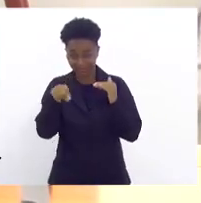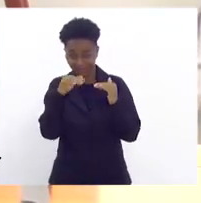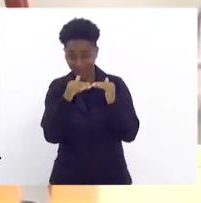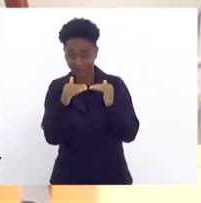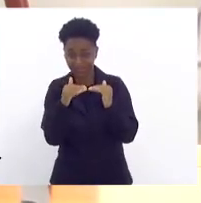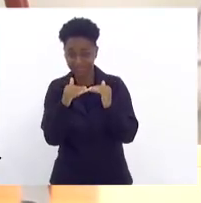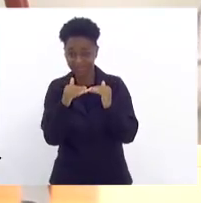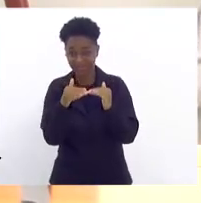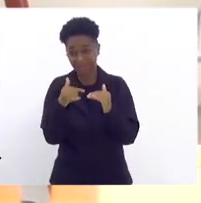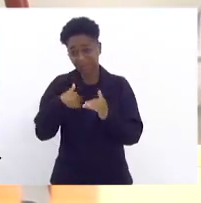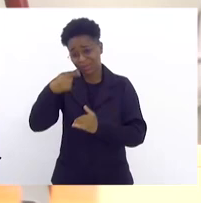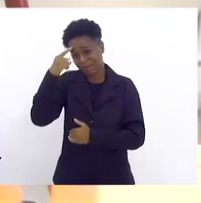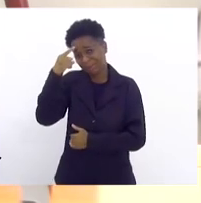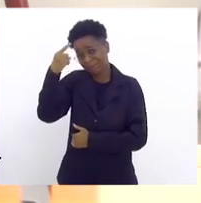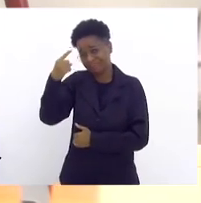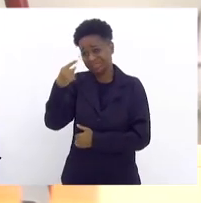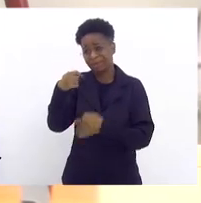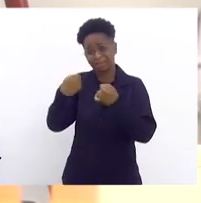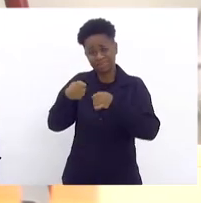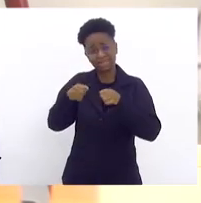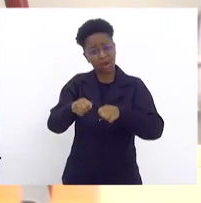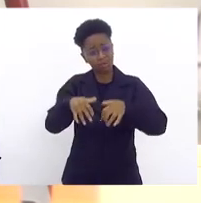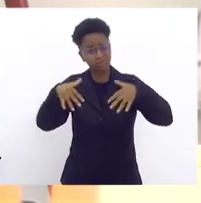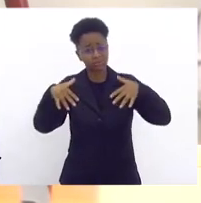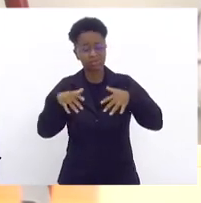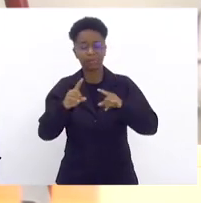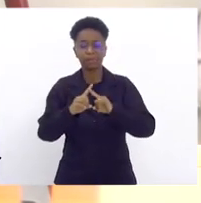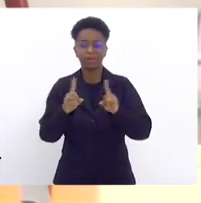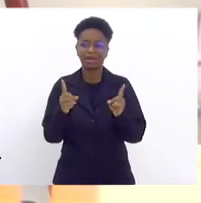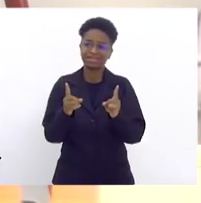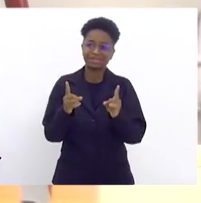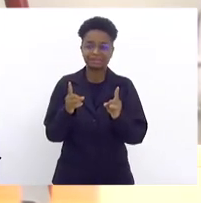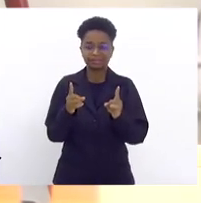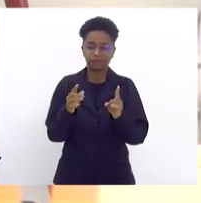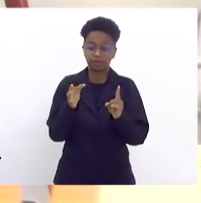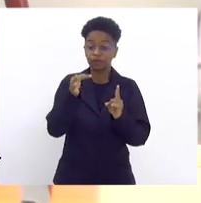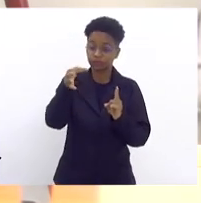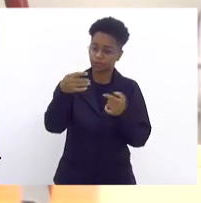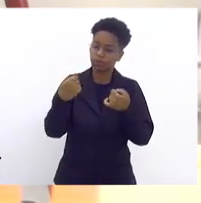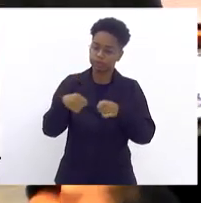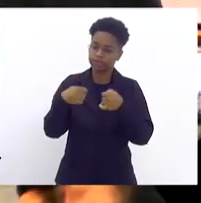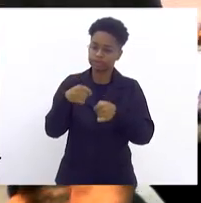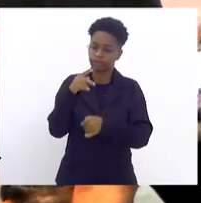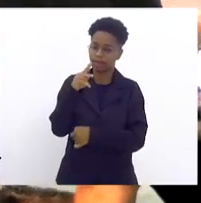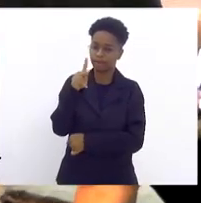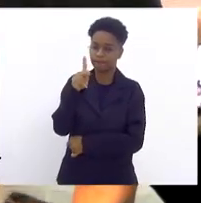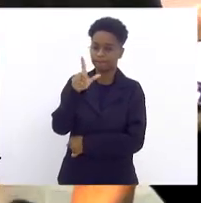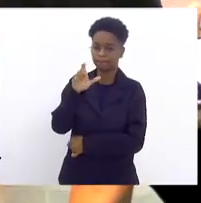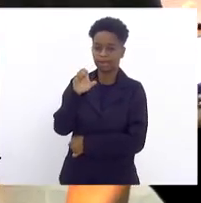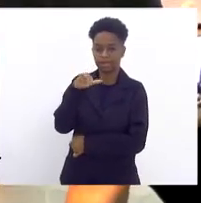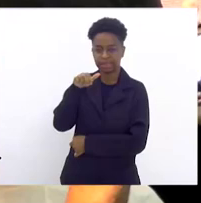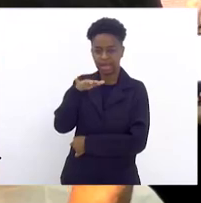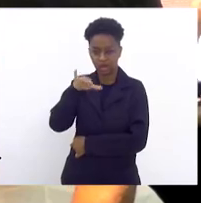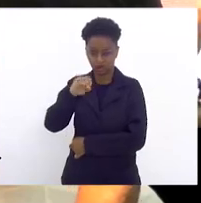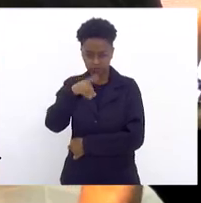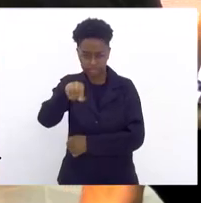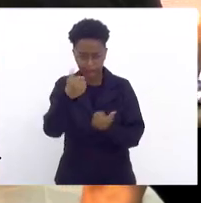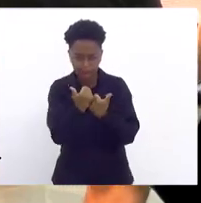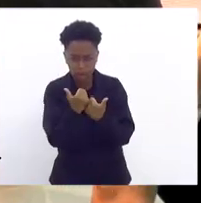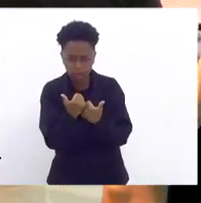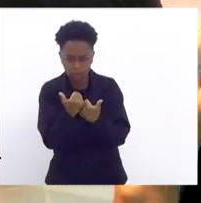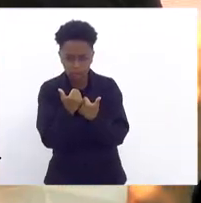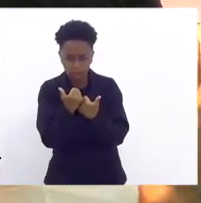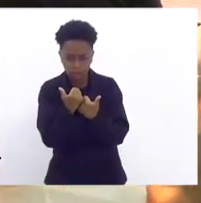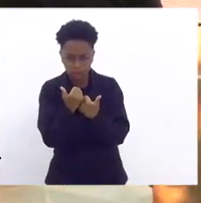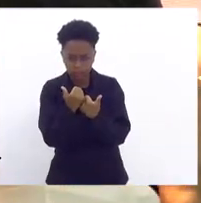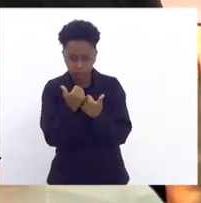achei que a gente eu falei pensei assim vamos fazer no auditório coisa e tal mas da próxima vez tem que ser no plenário vocês apoiam fala